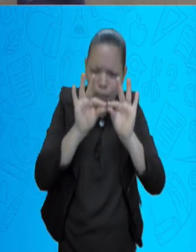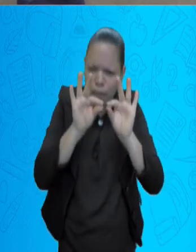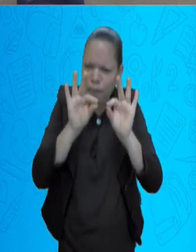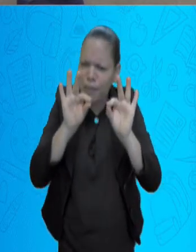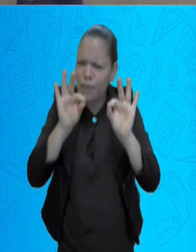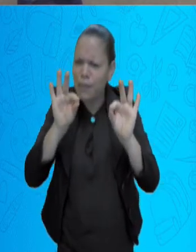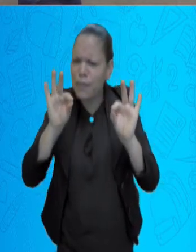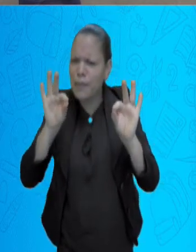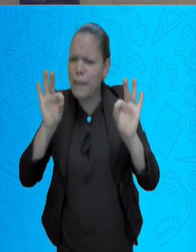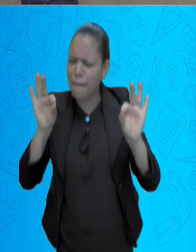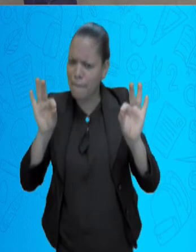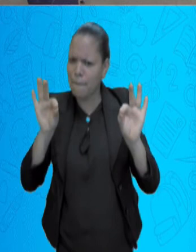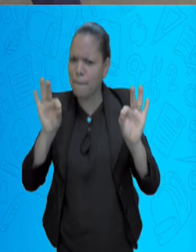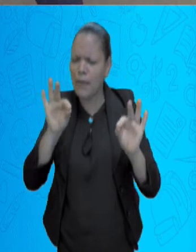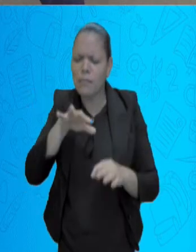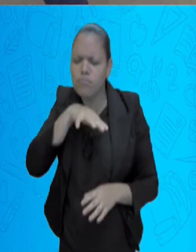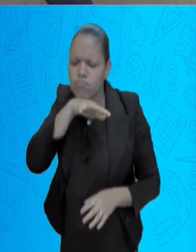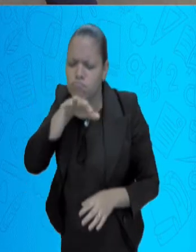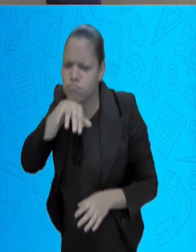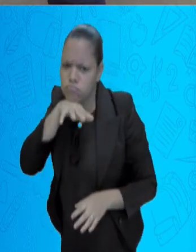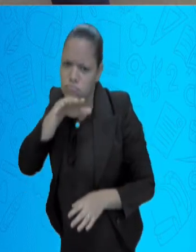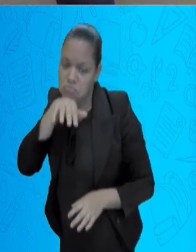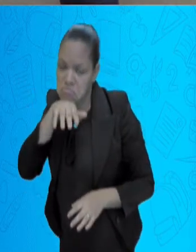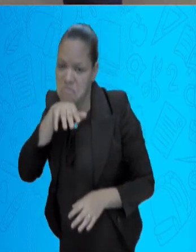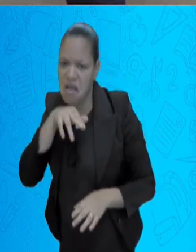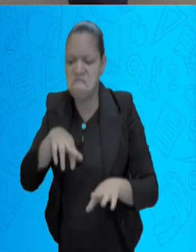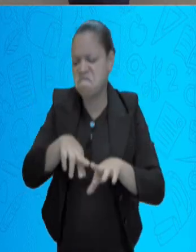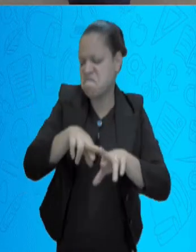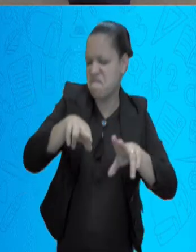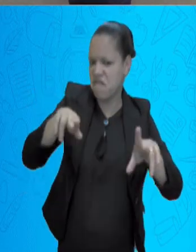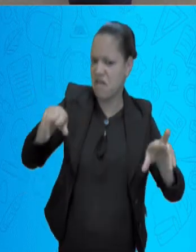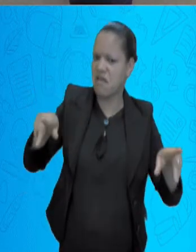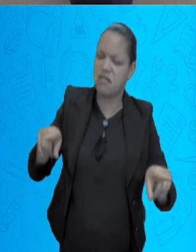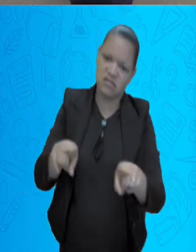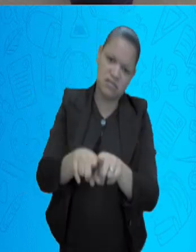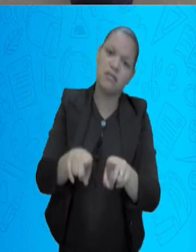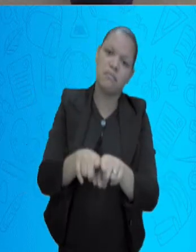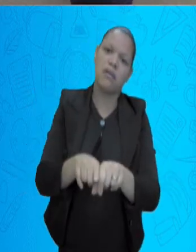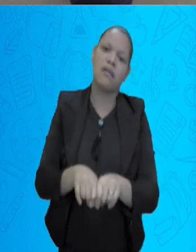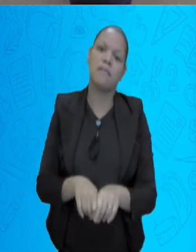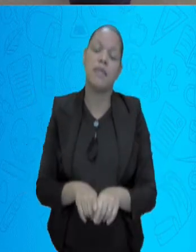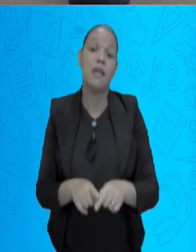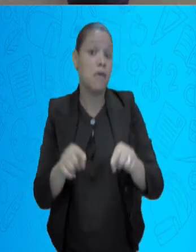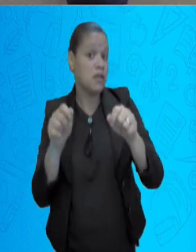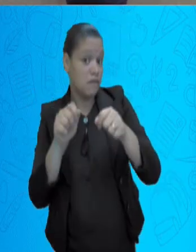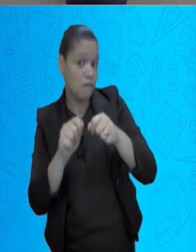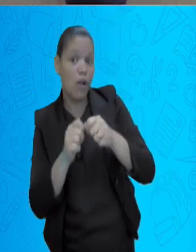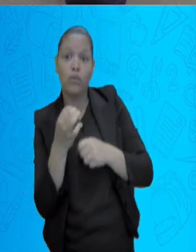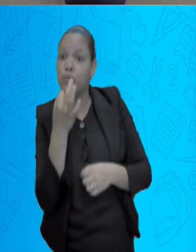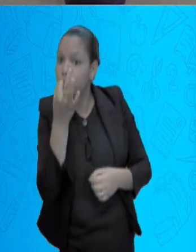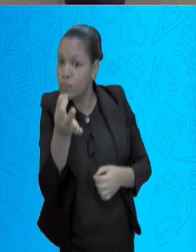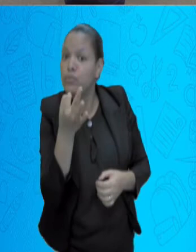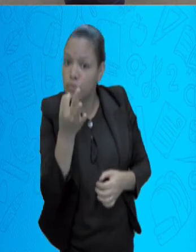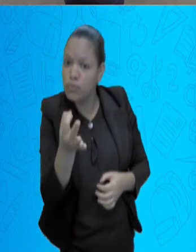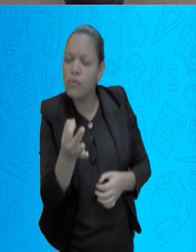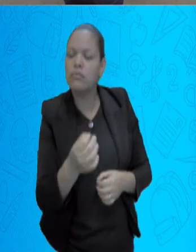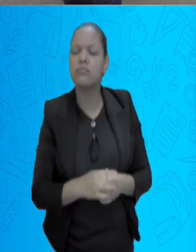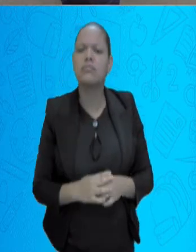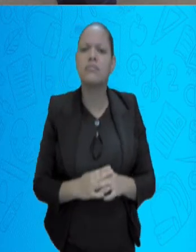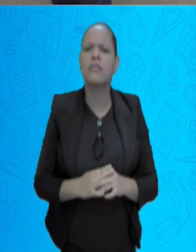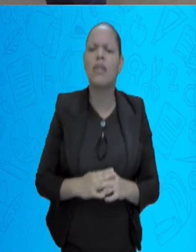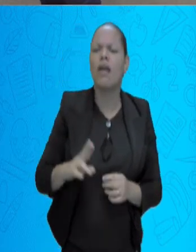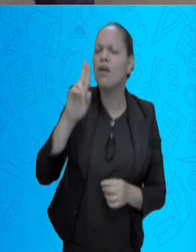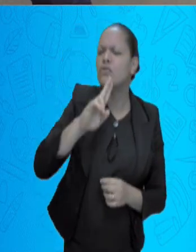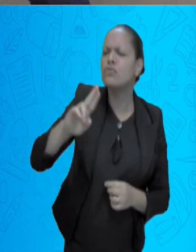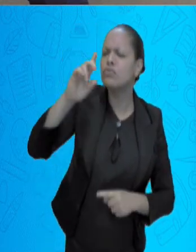e outros são películas sintéticas, mas é ela que produz o som. Então, como é usado um instrumento